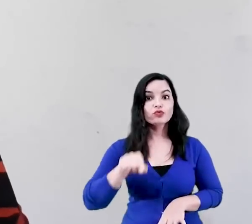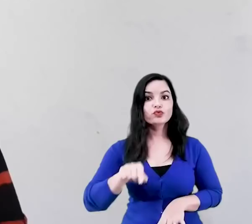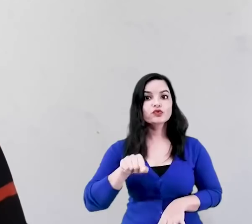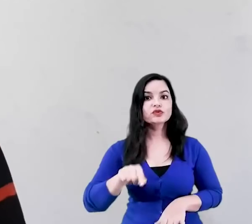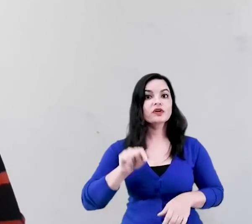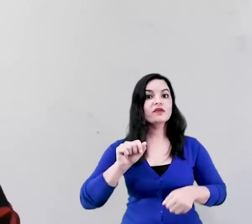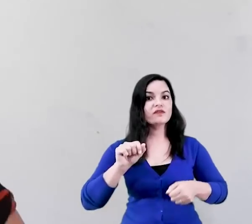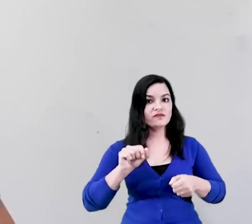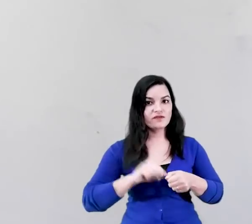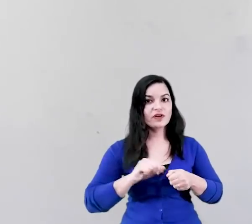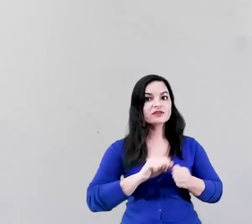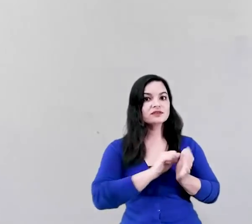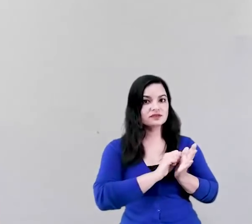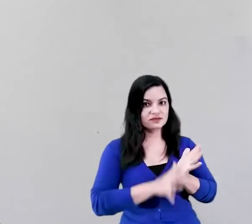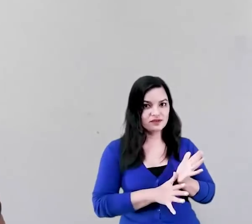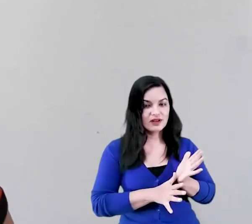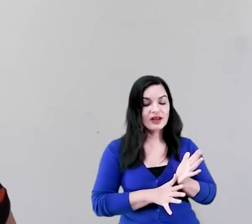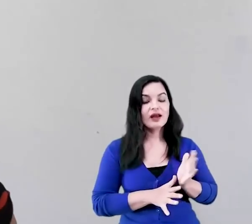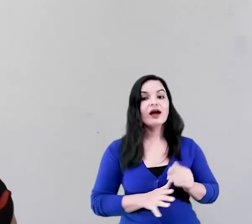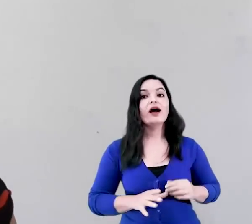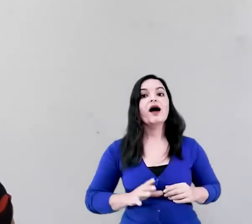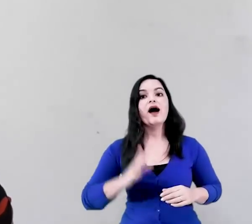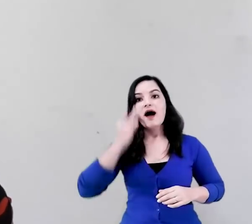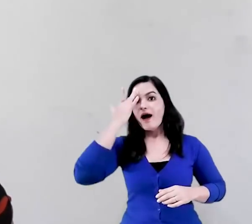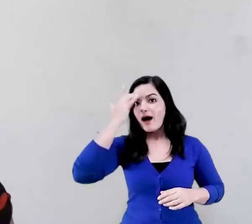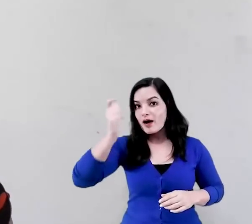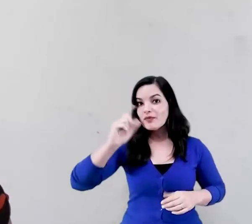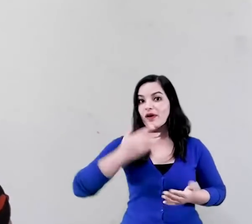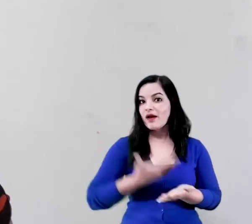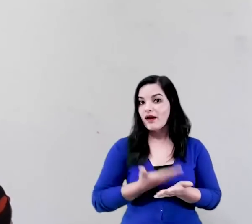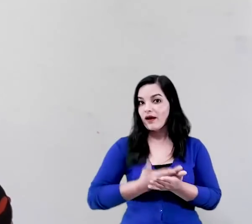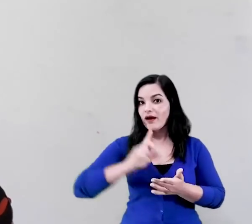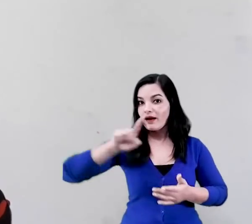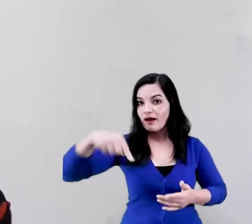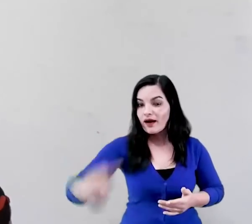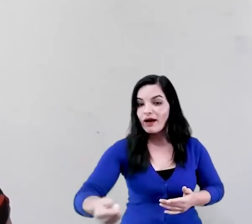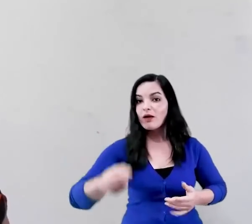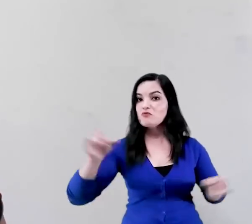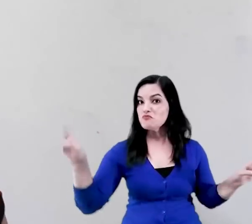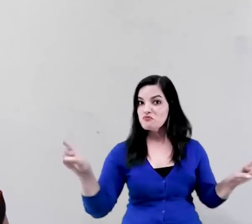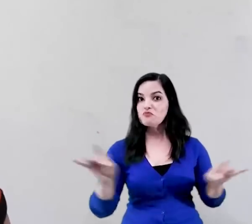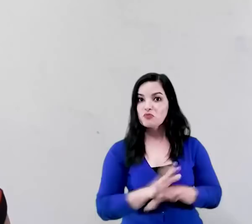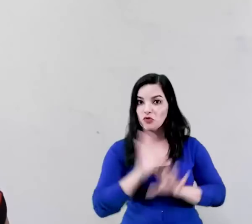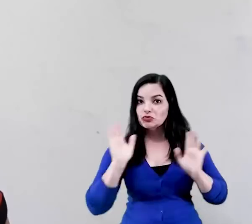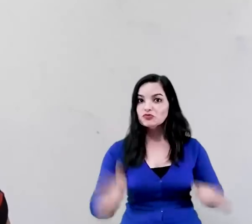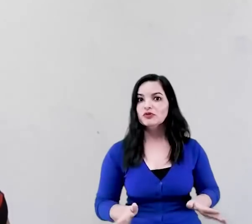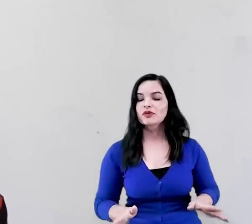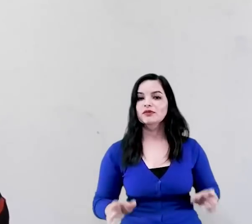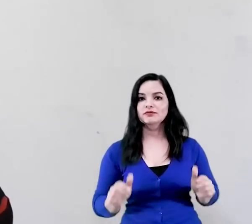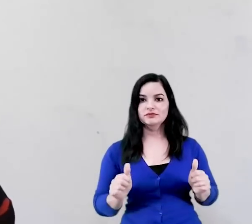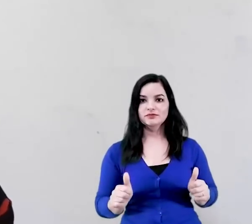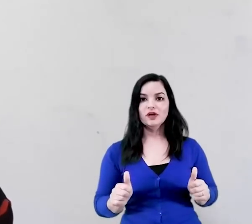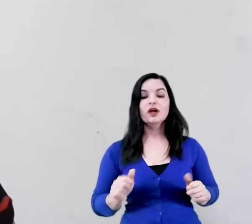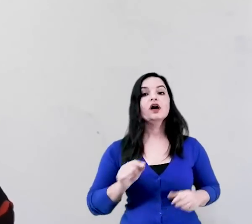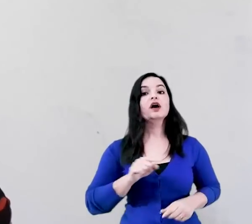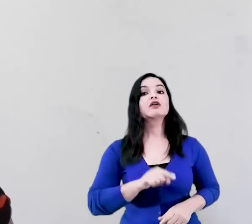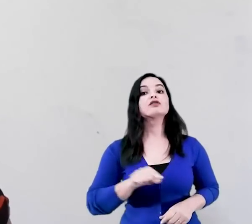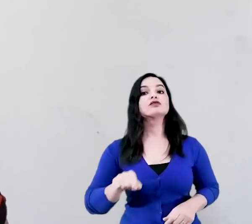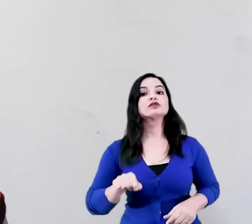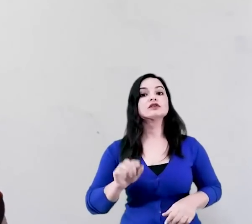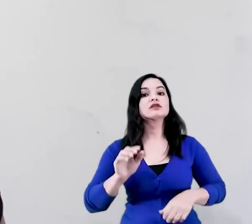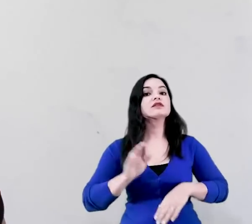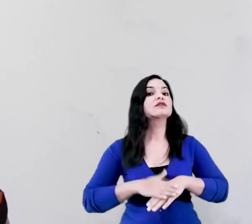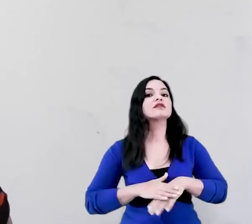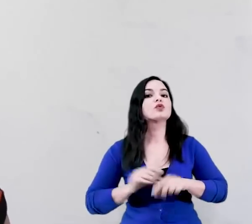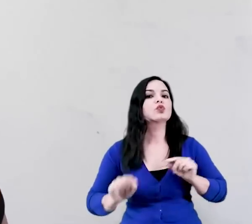ele prontinho para a nossa próxima aula amanhã. Então, o que você vai fazer? Você precisa